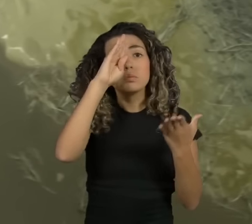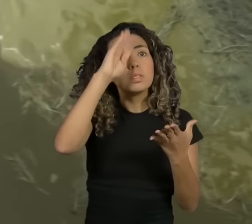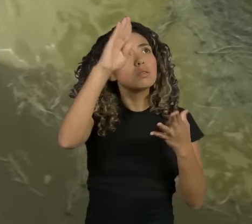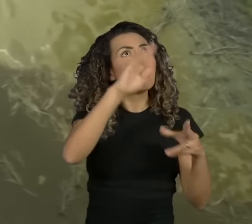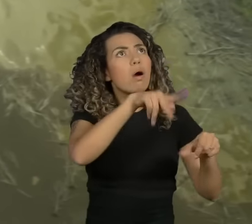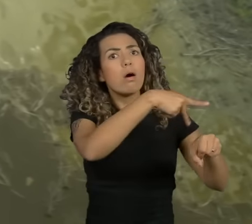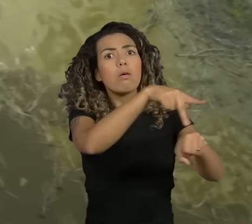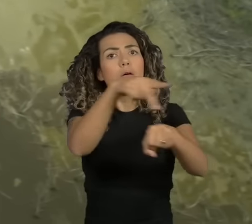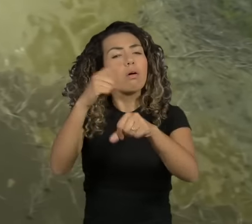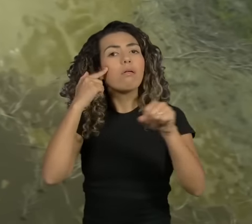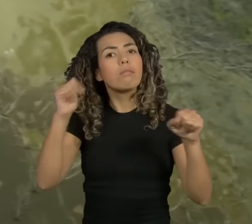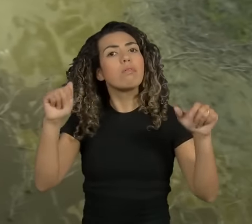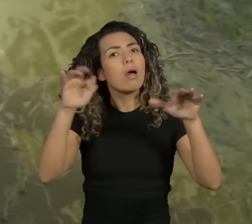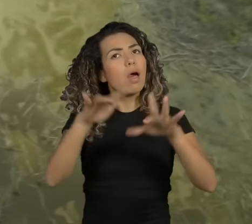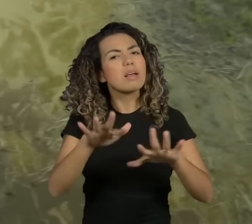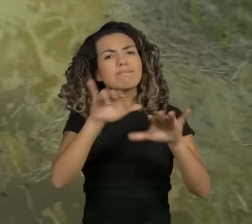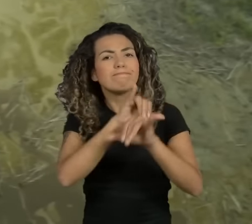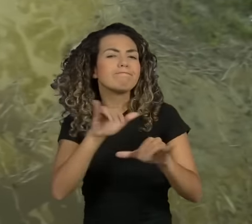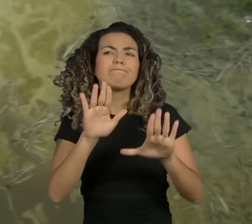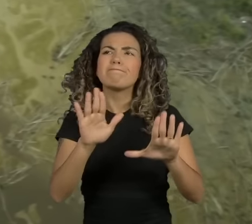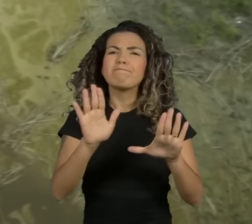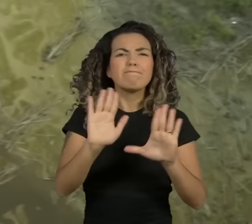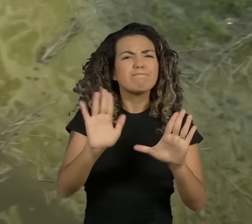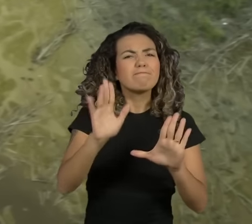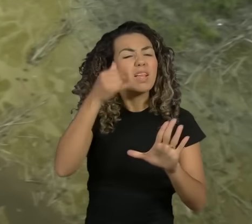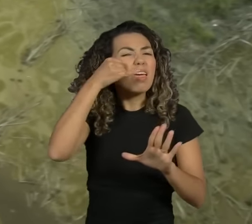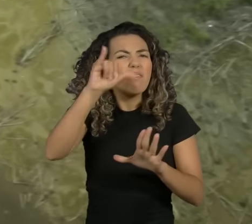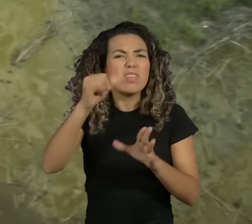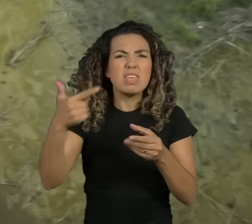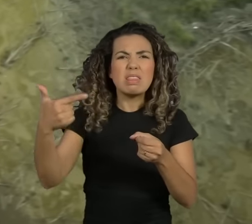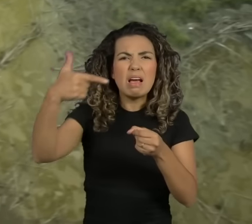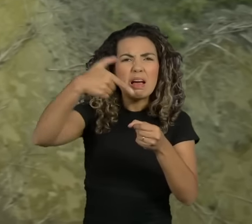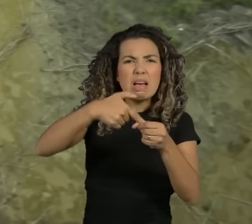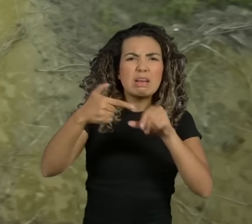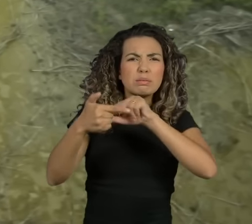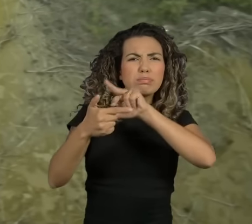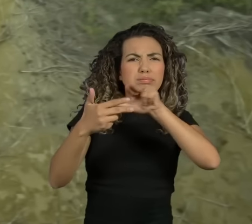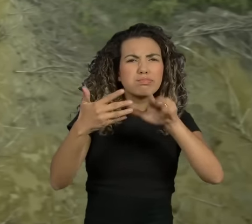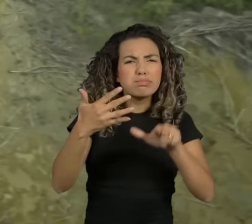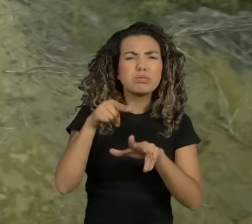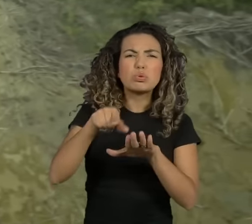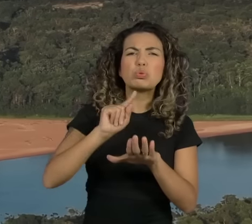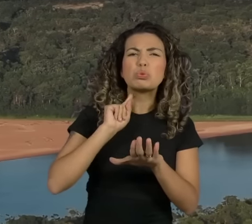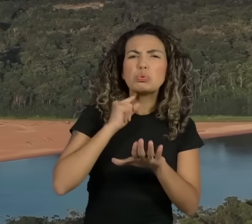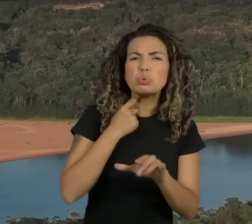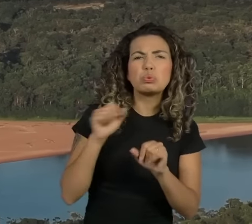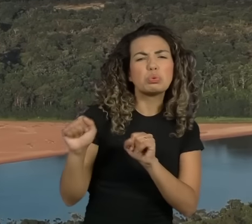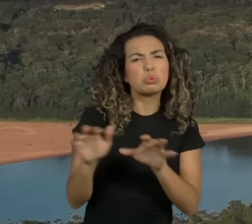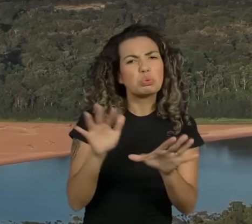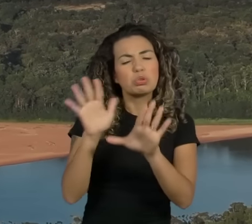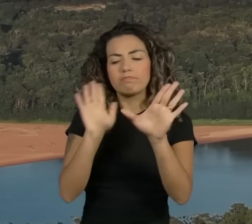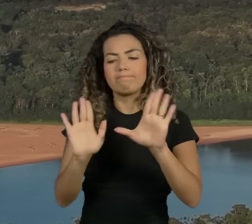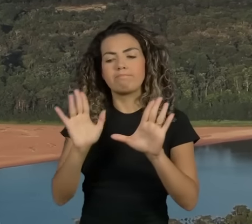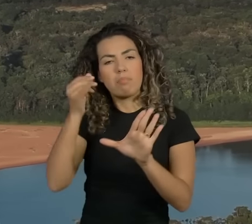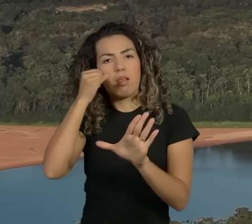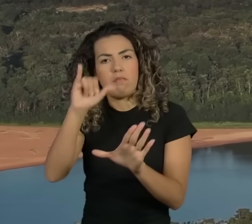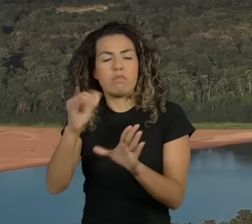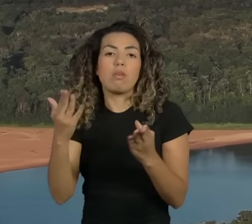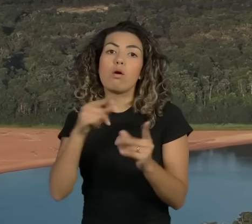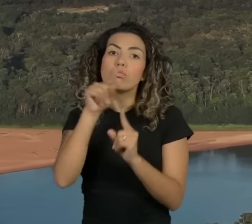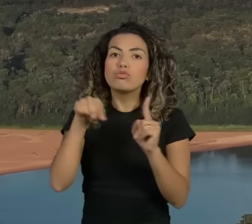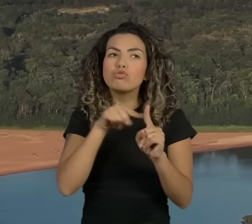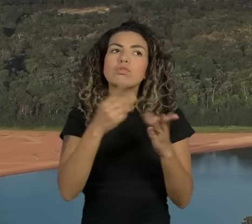é abandonar o uso de combustíveis fósseis altamente poluentes e investir em energias renováveis